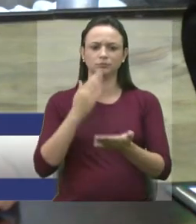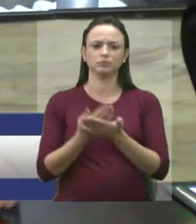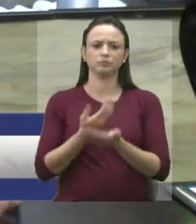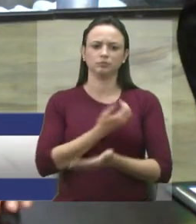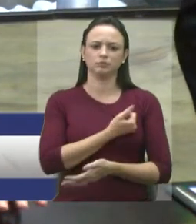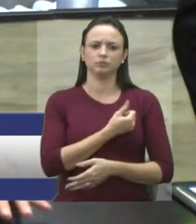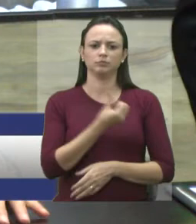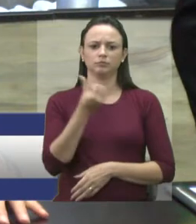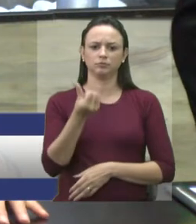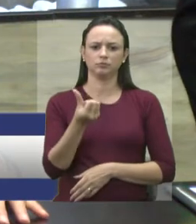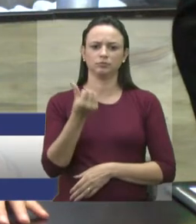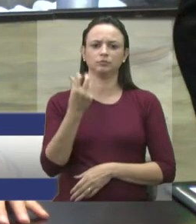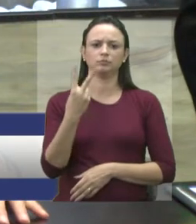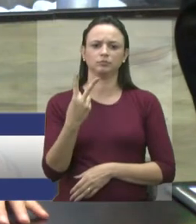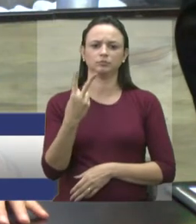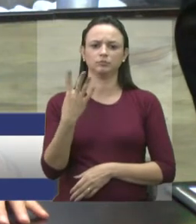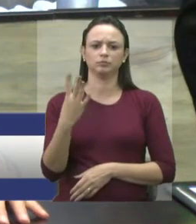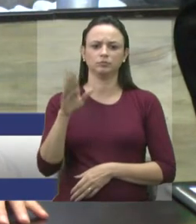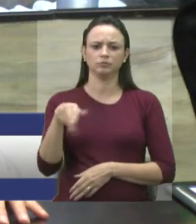Requerimento número